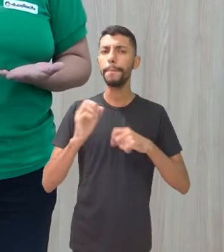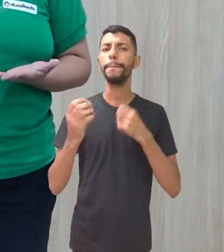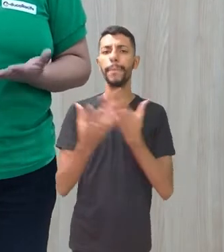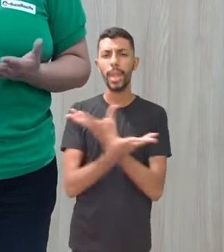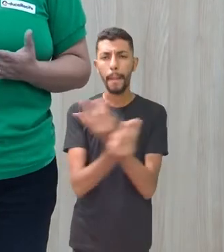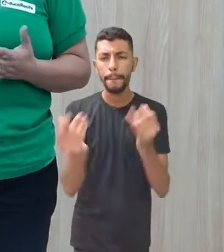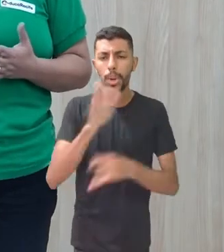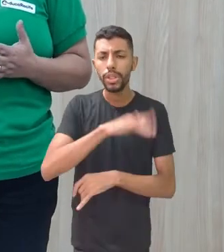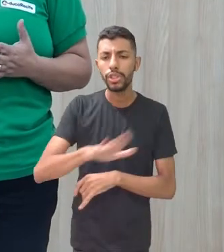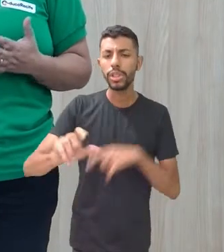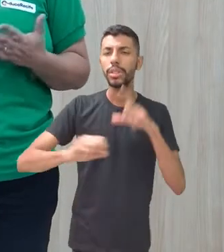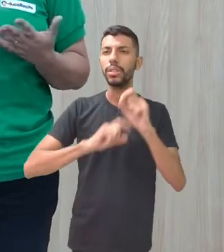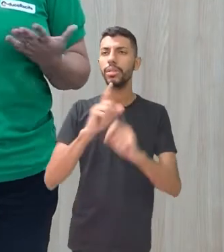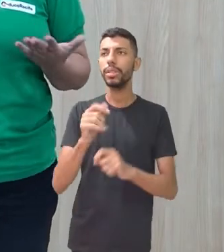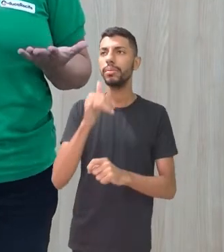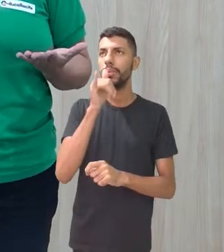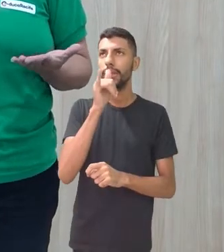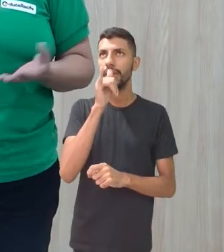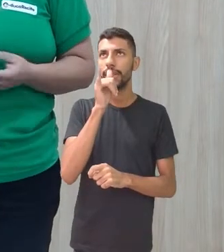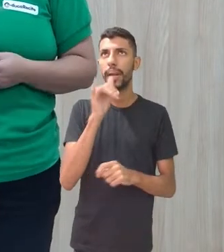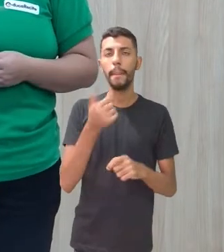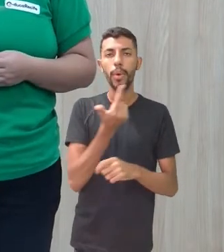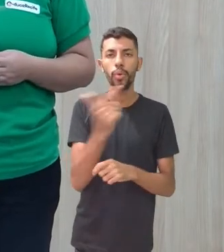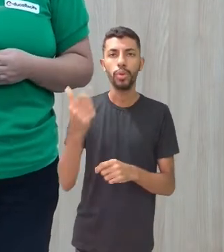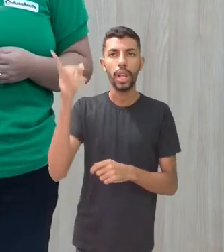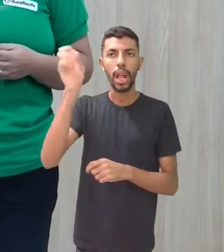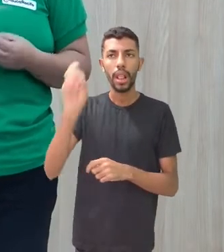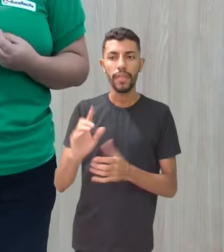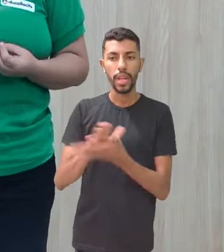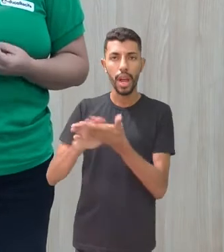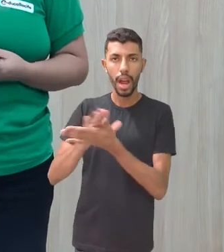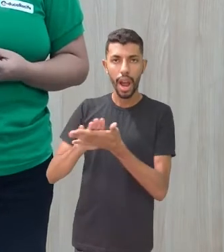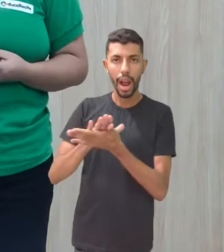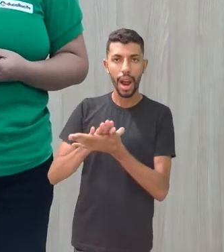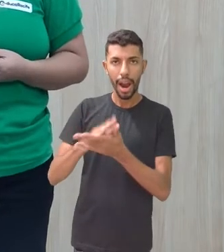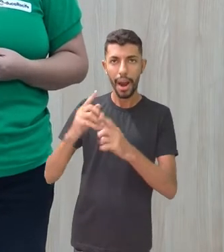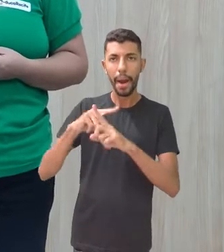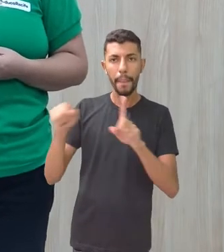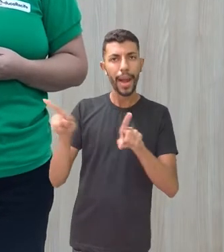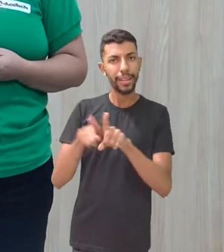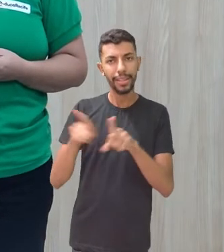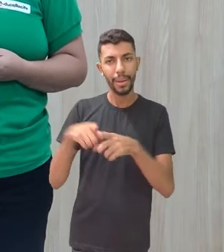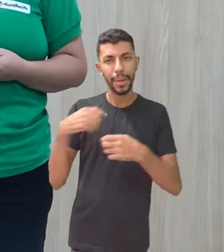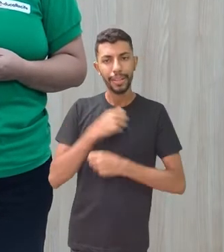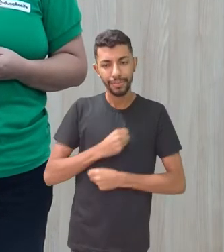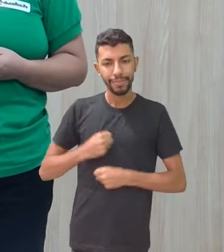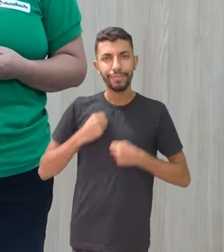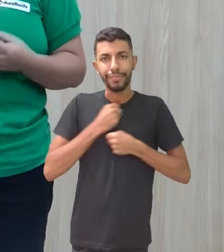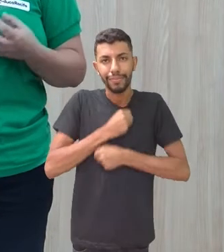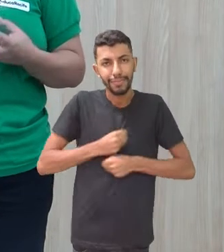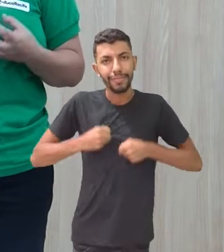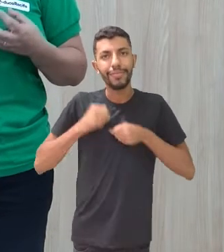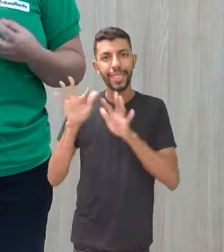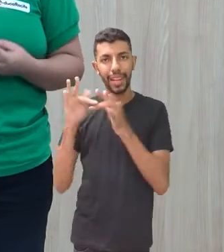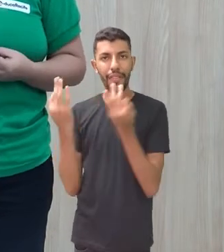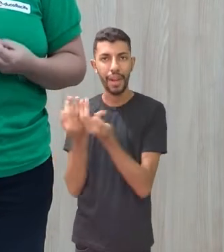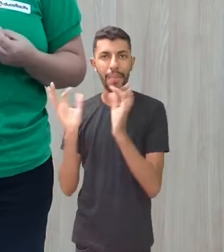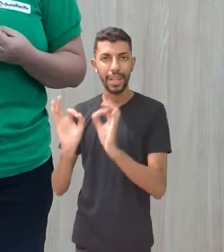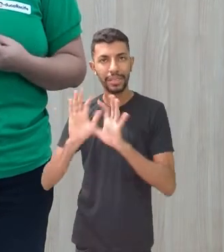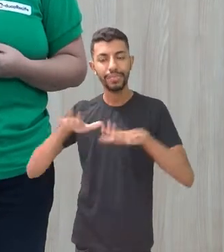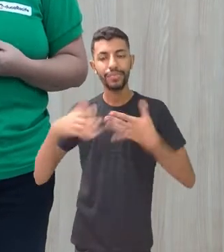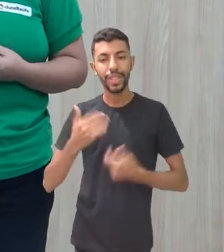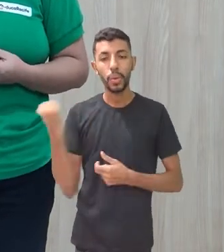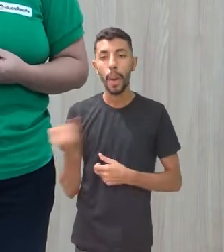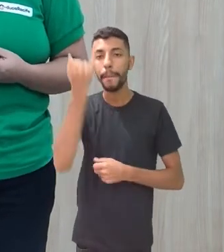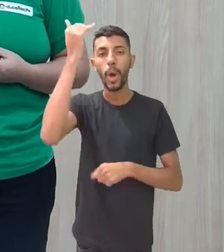têm nenhum tipo de deficiência, elas também vão sentir a falta da família. Então, é muito importante esse